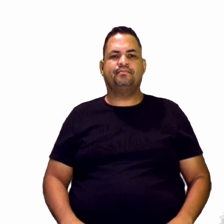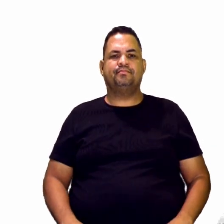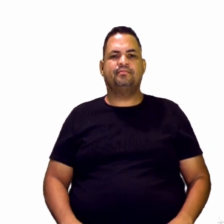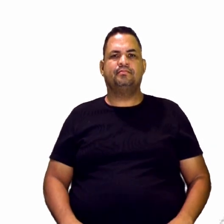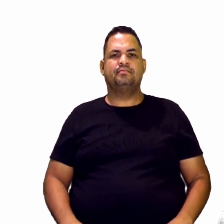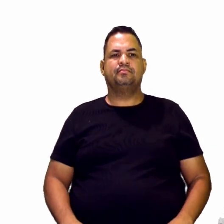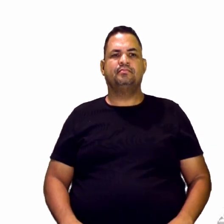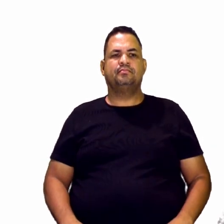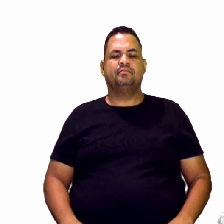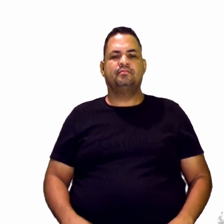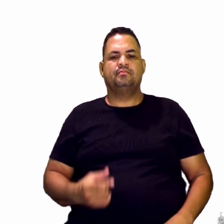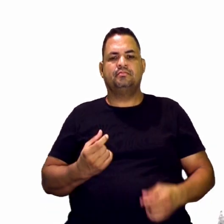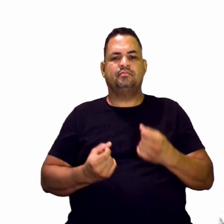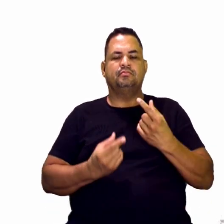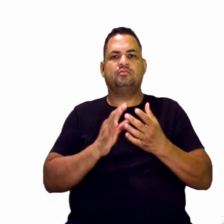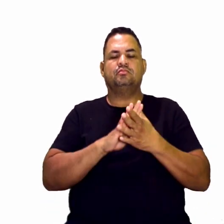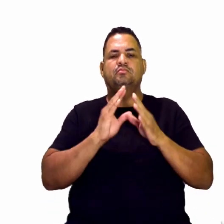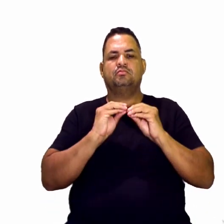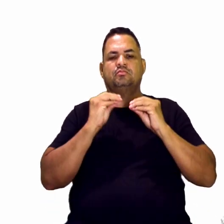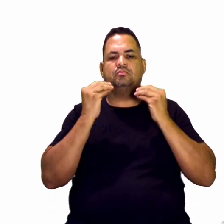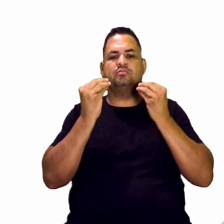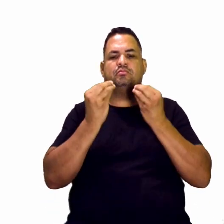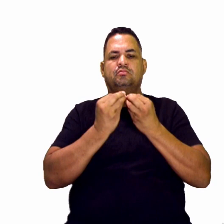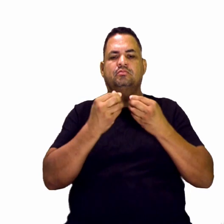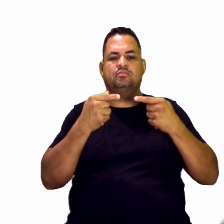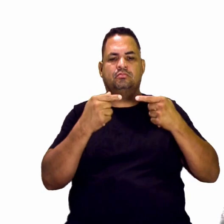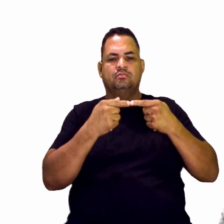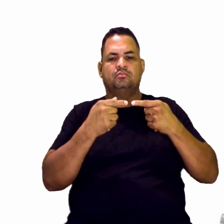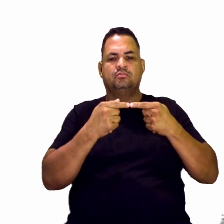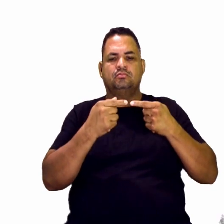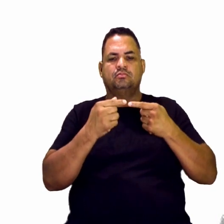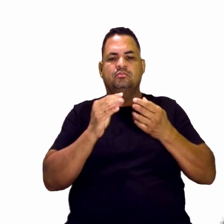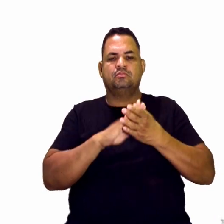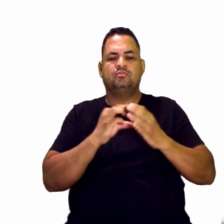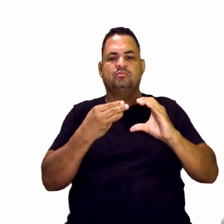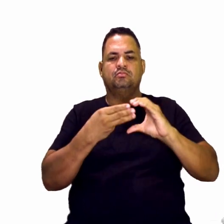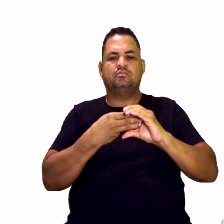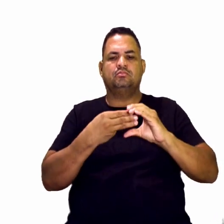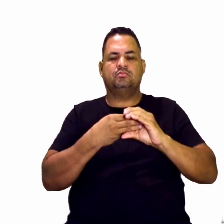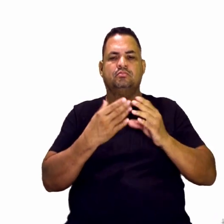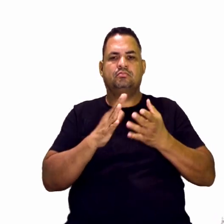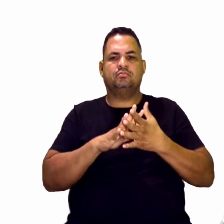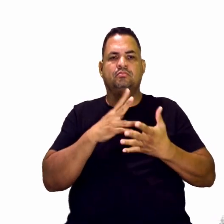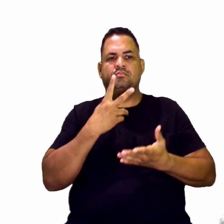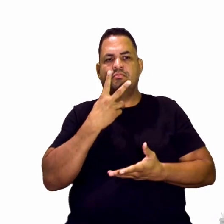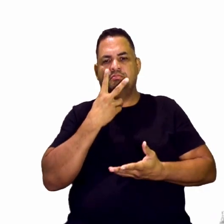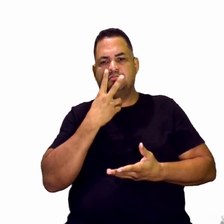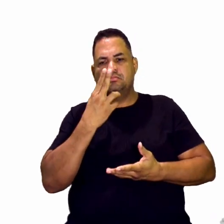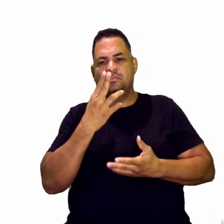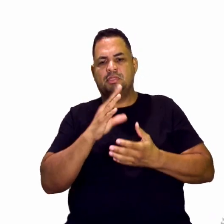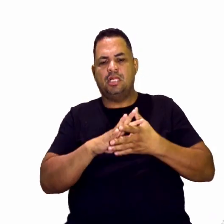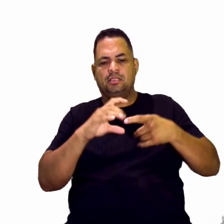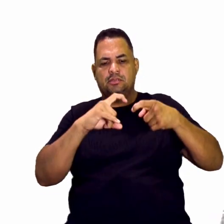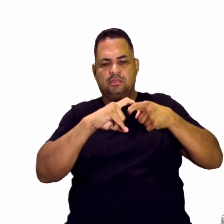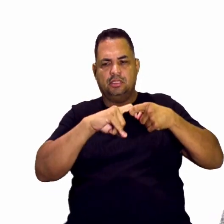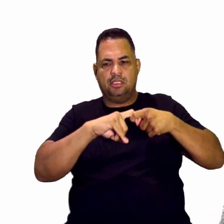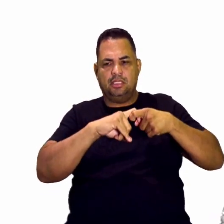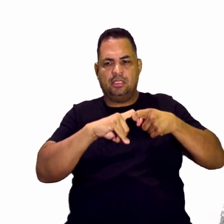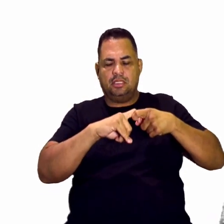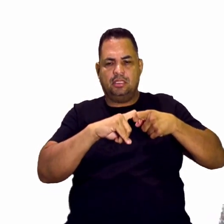para algumas substâncias se ligarem a essa célula. Elas servem como se fossem uma espécie de ganchos